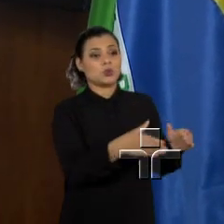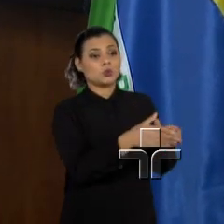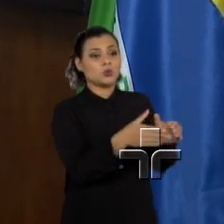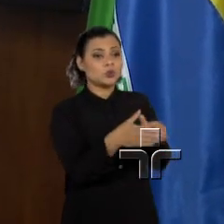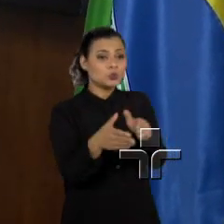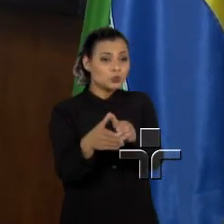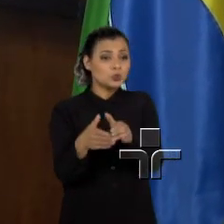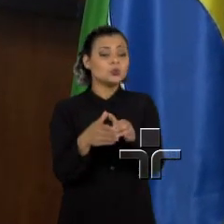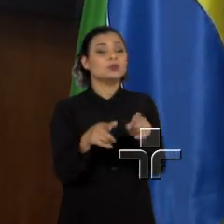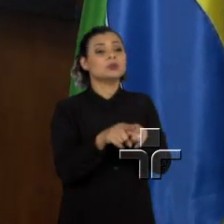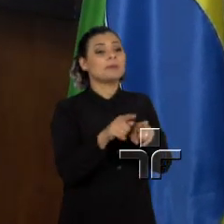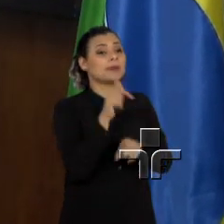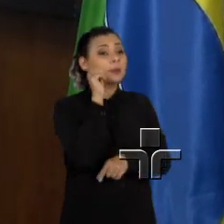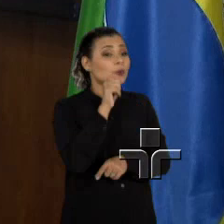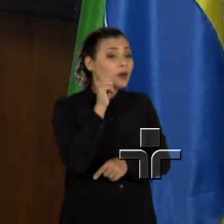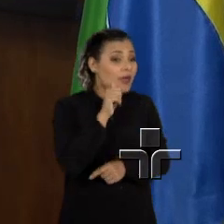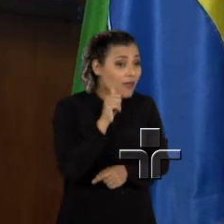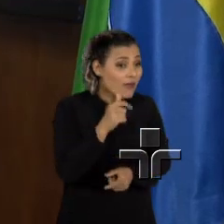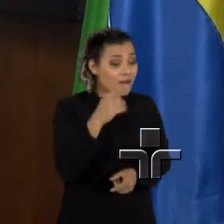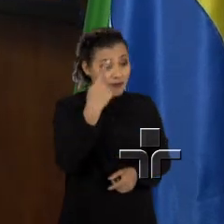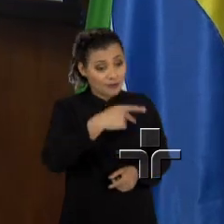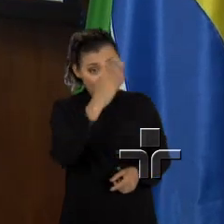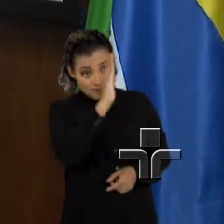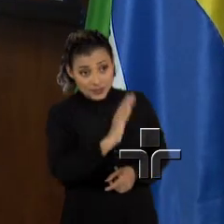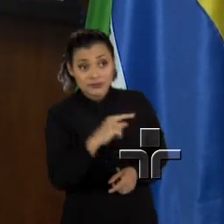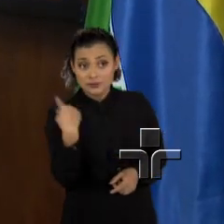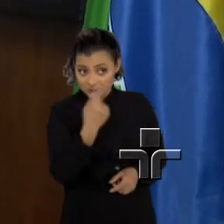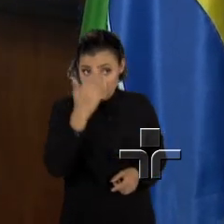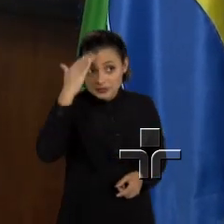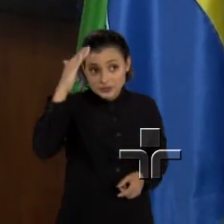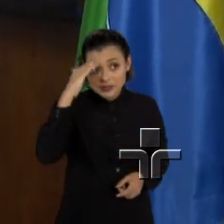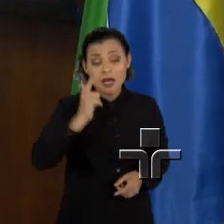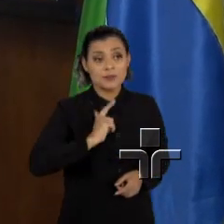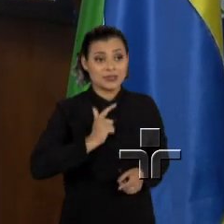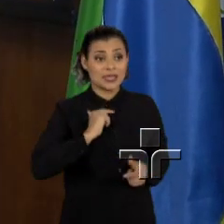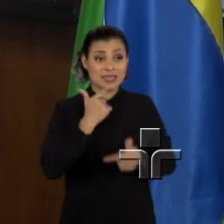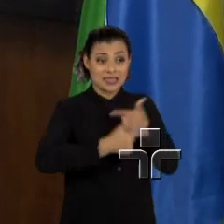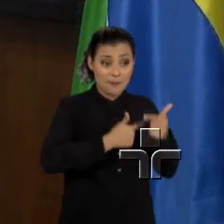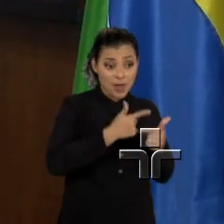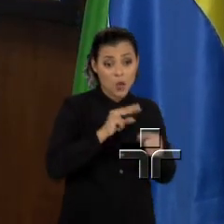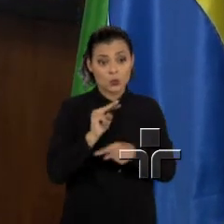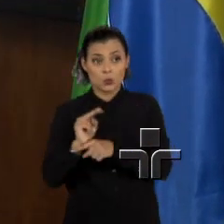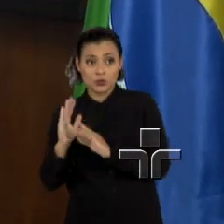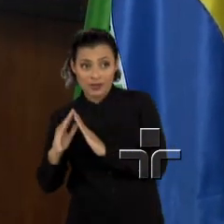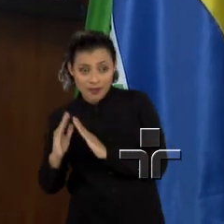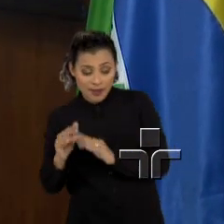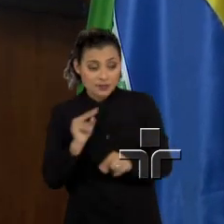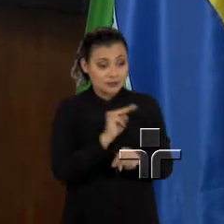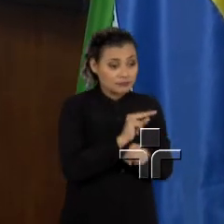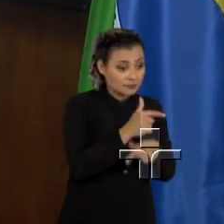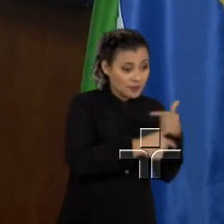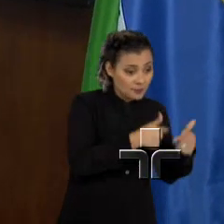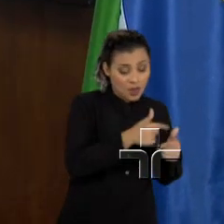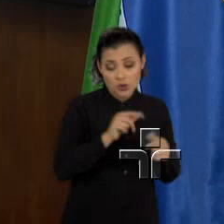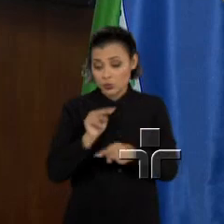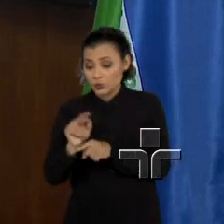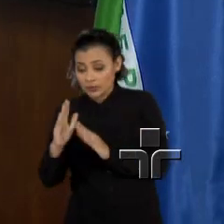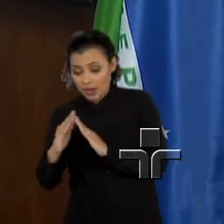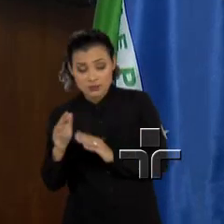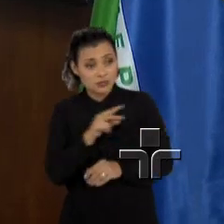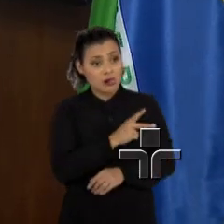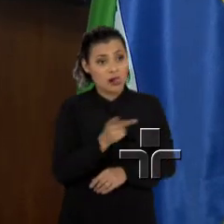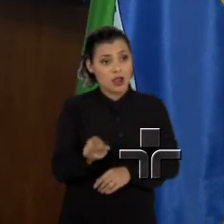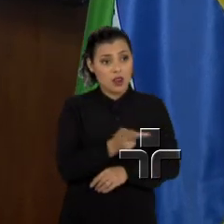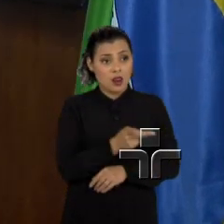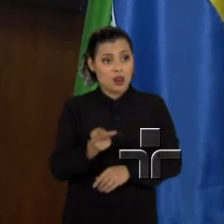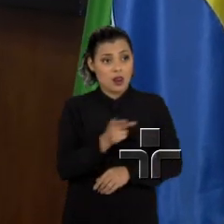pessoas vulneráveis como as mulheres, que no Brasil, nós sabemos bem, ainda enfrentam a dupla jornada. Ela afeta as pessoas que têm